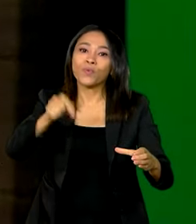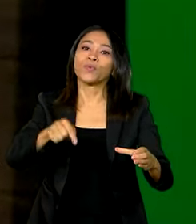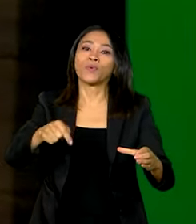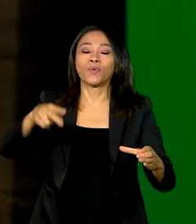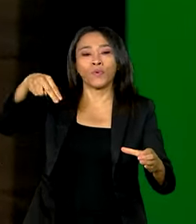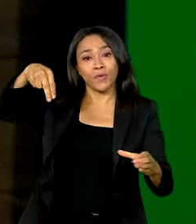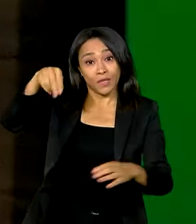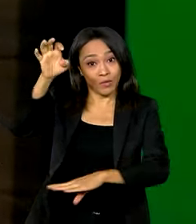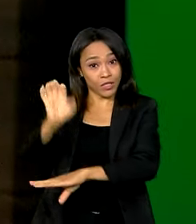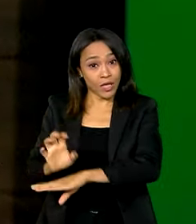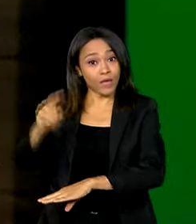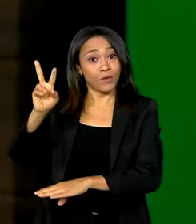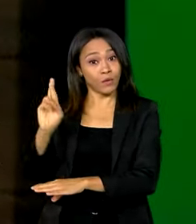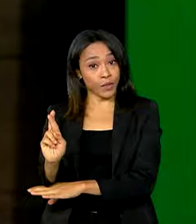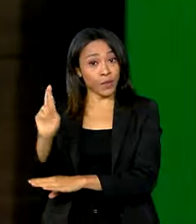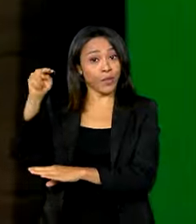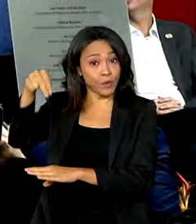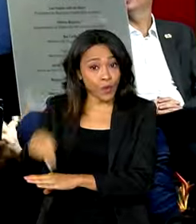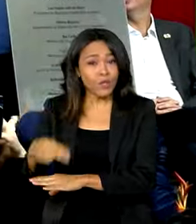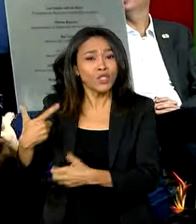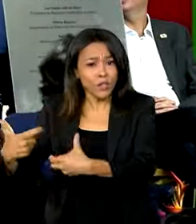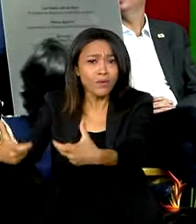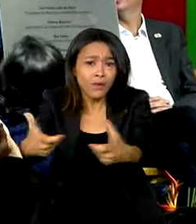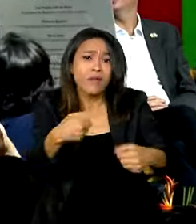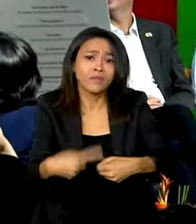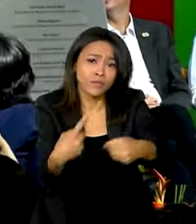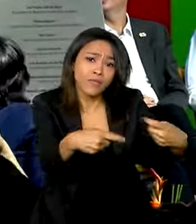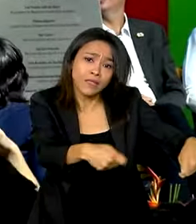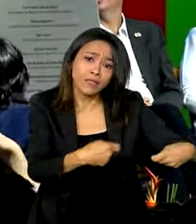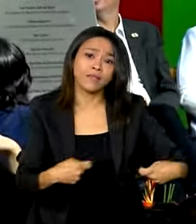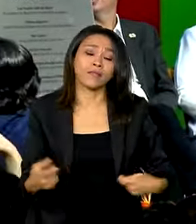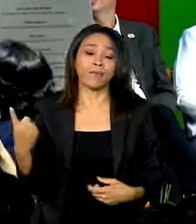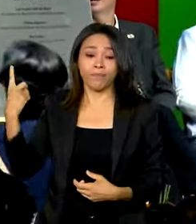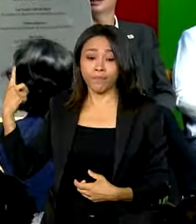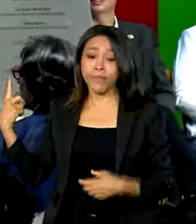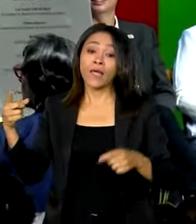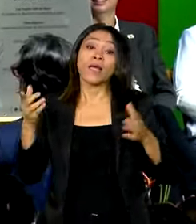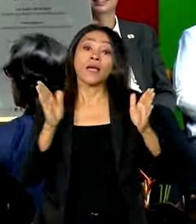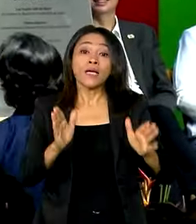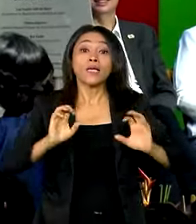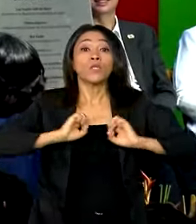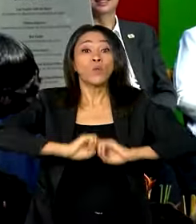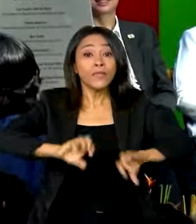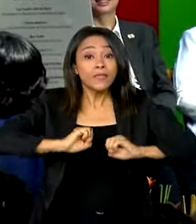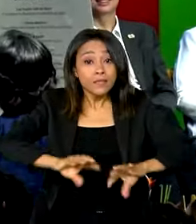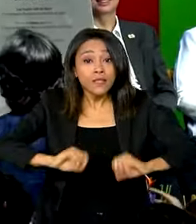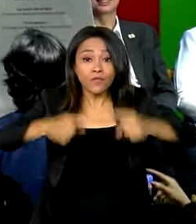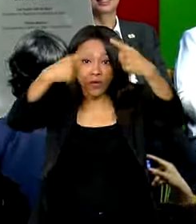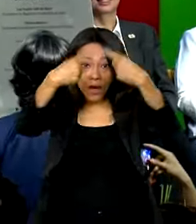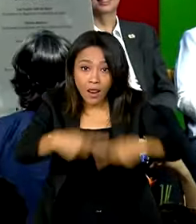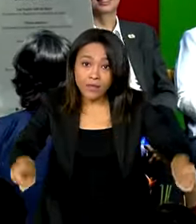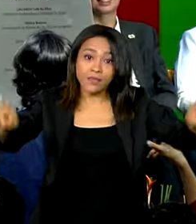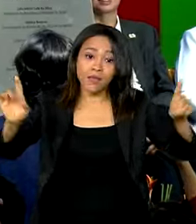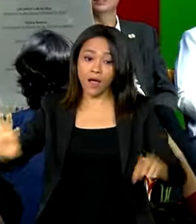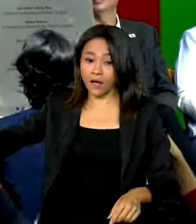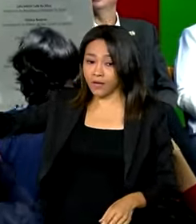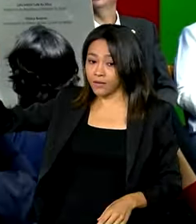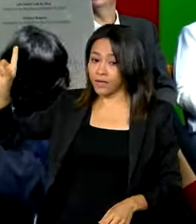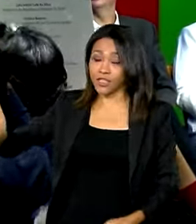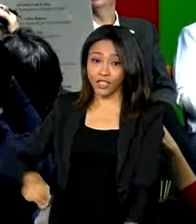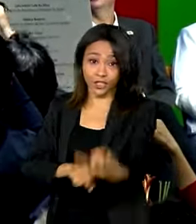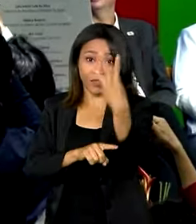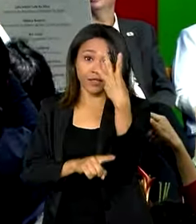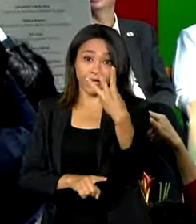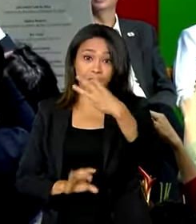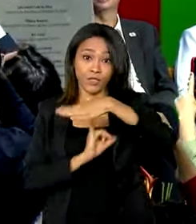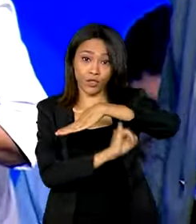do Norte, em lugares que precisam. Na educação foram lançadas as pedras fundamentais de 3